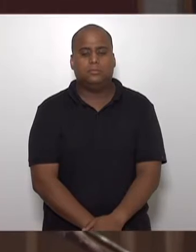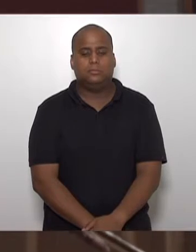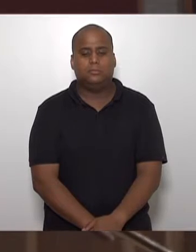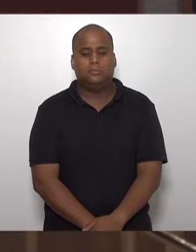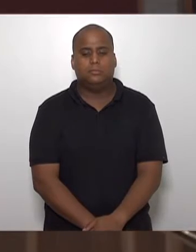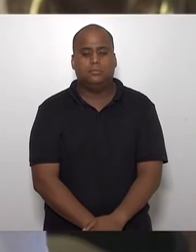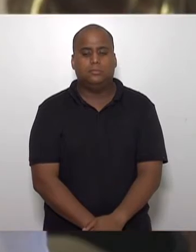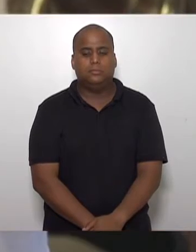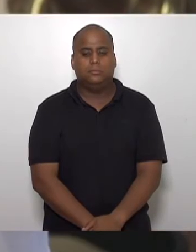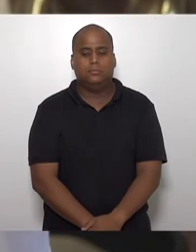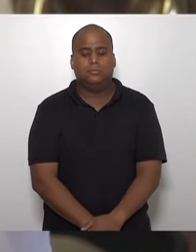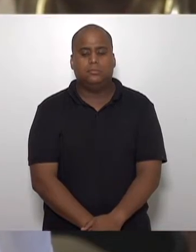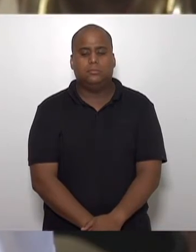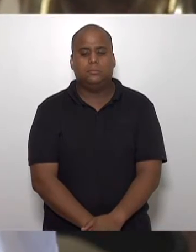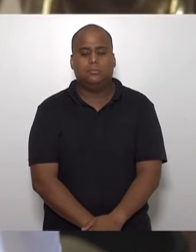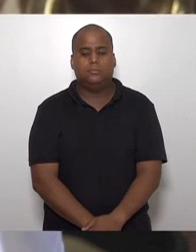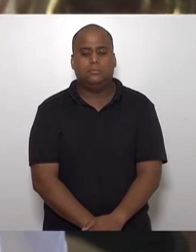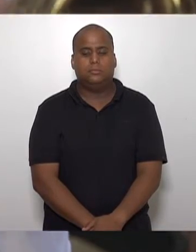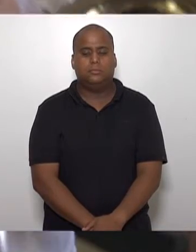a